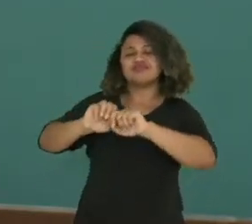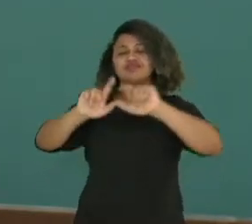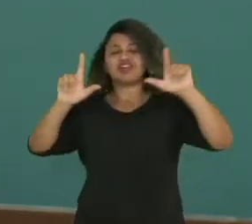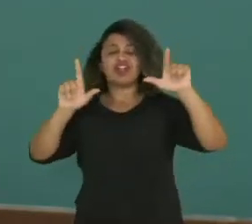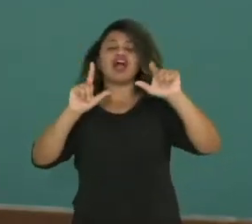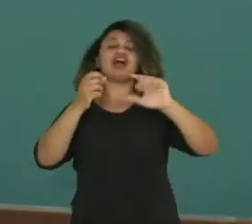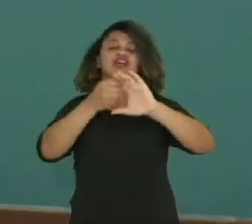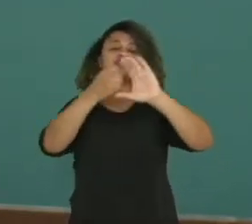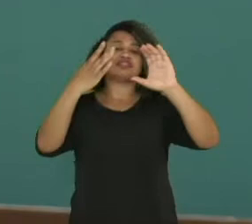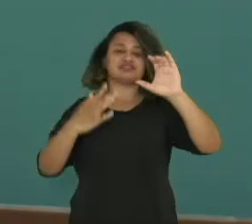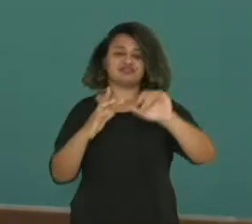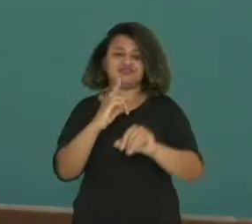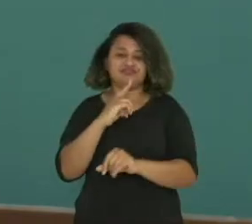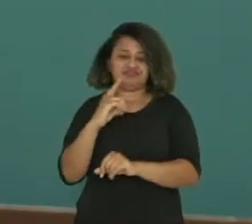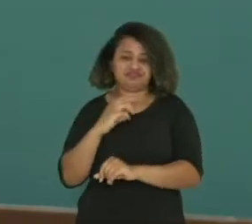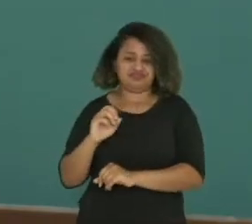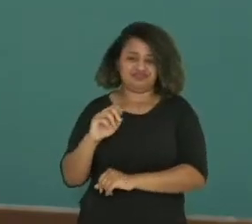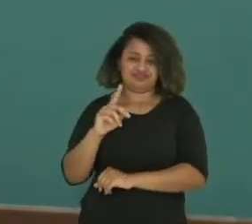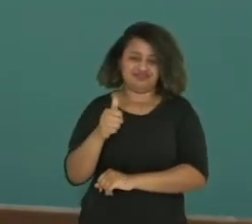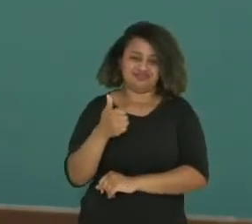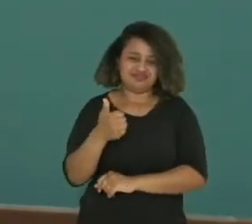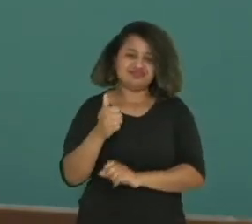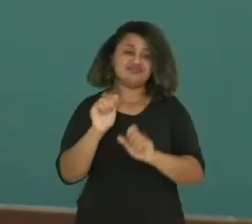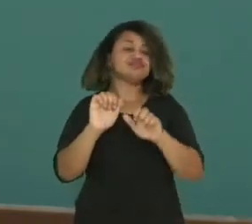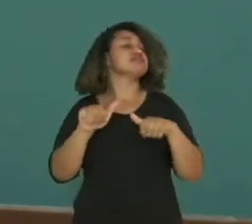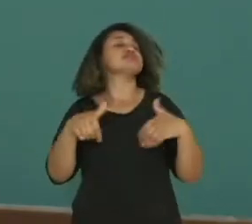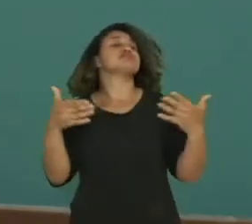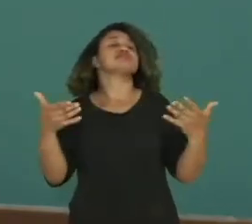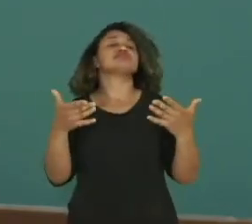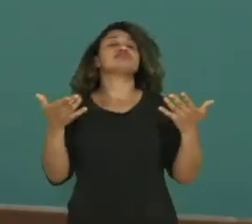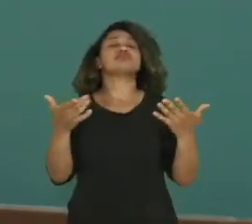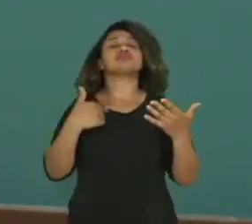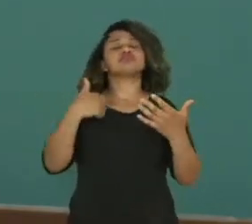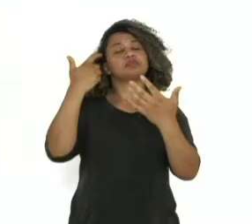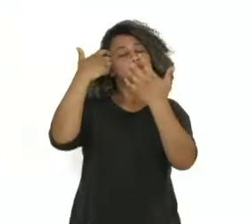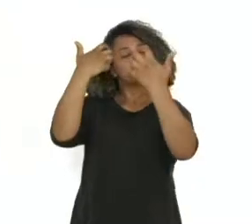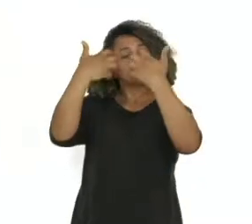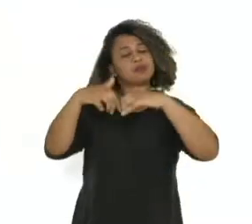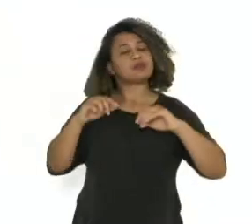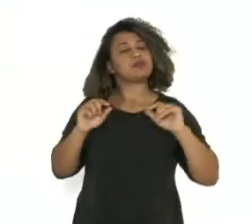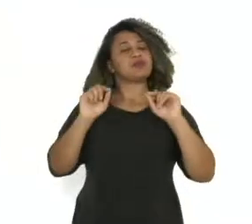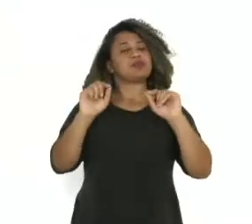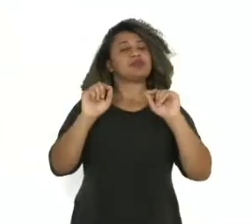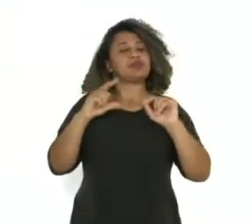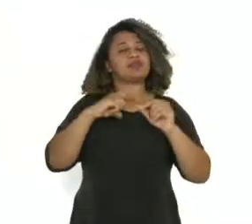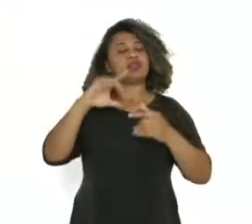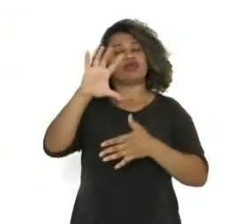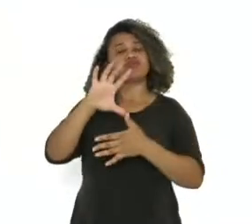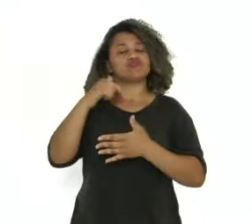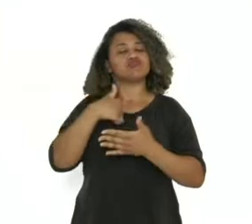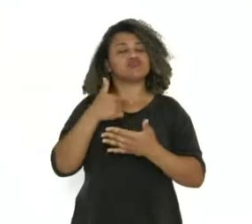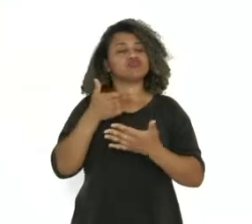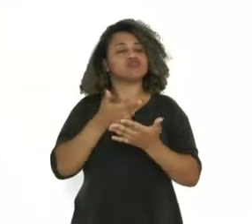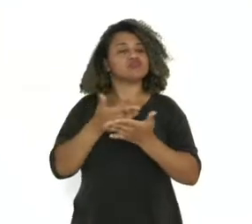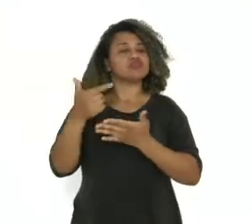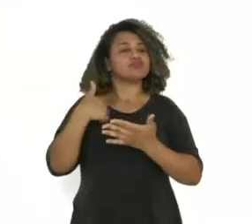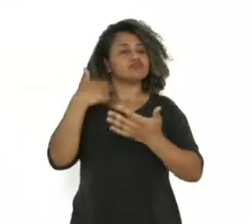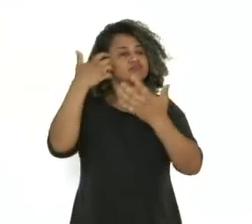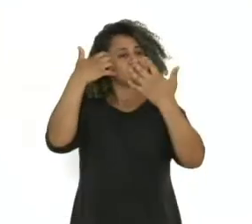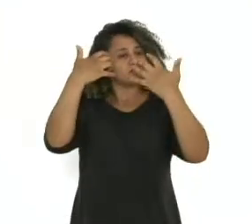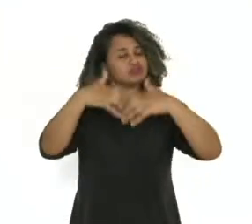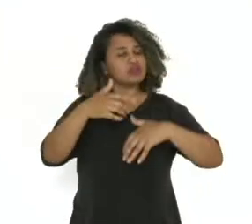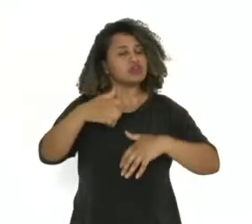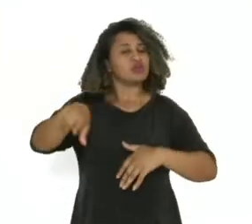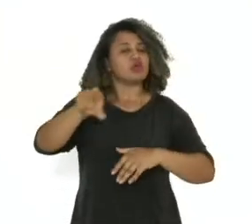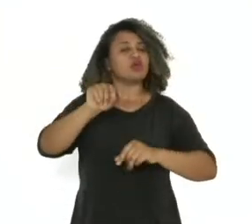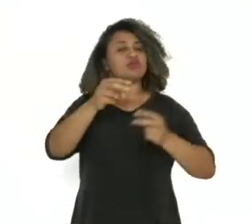essas características também. Aí vamos então pensar juntos ali e temos um mapa para iniciar essa reflexão que vocês